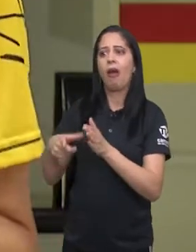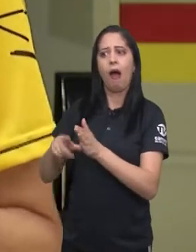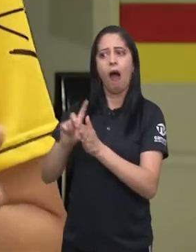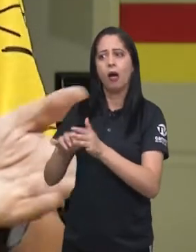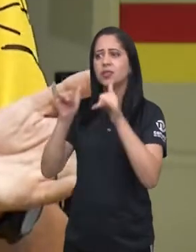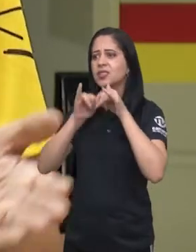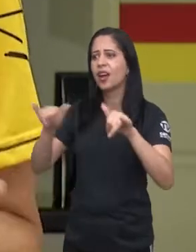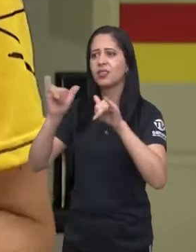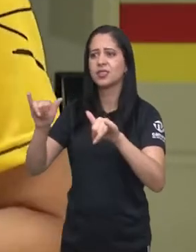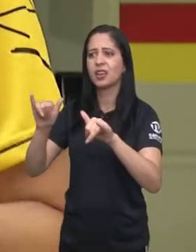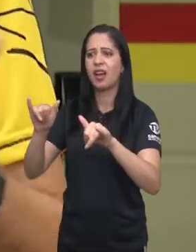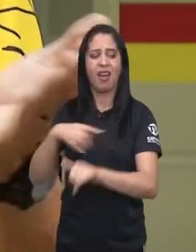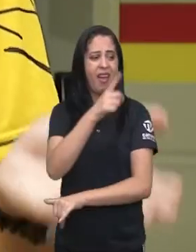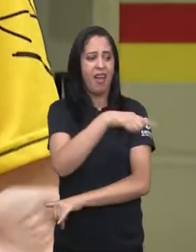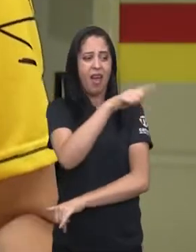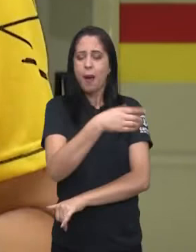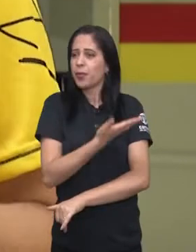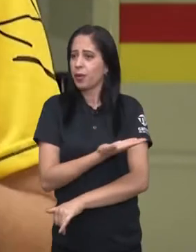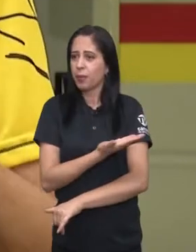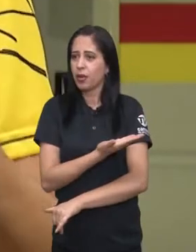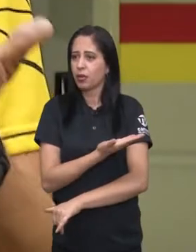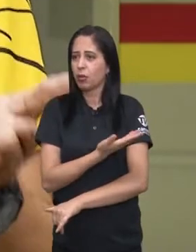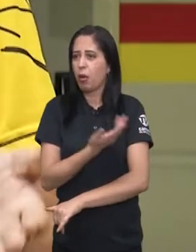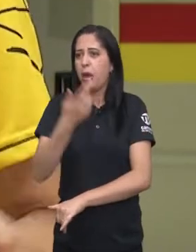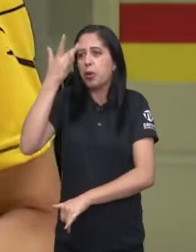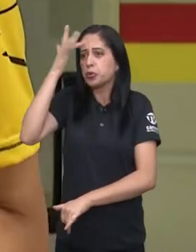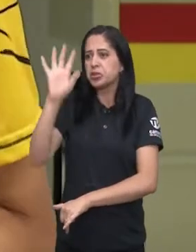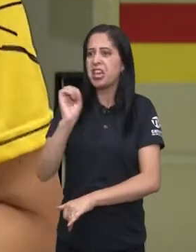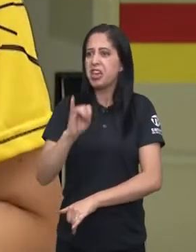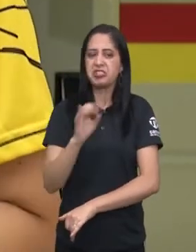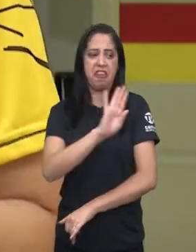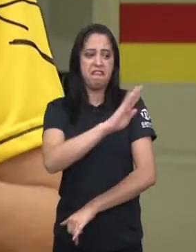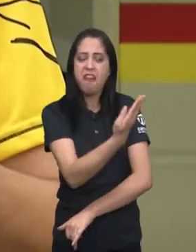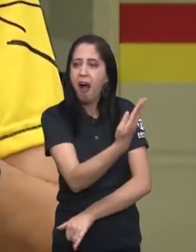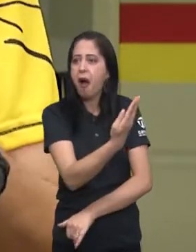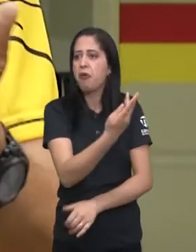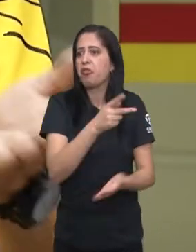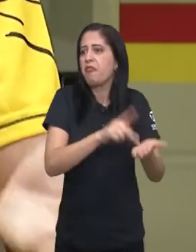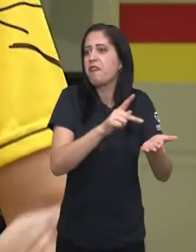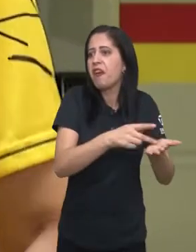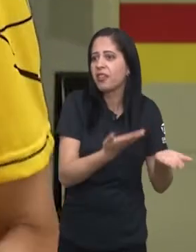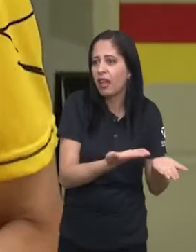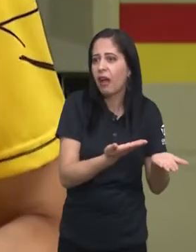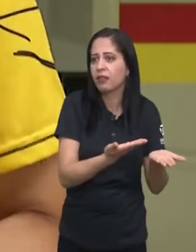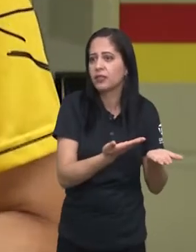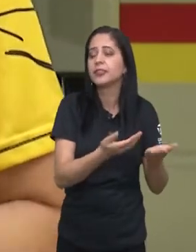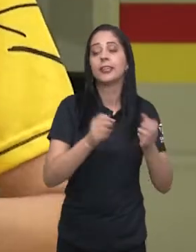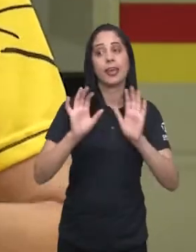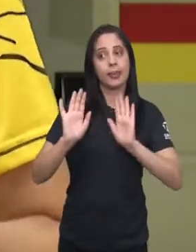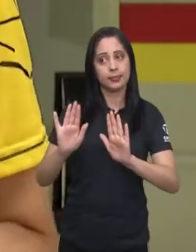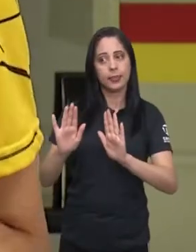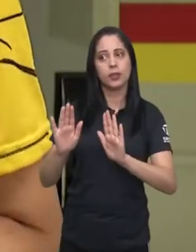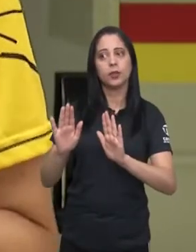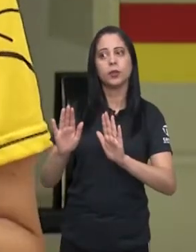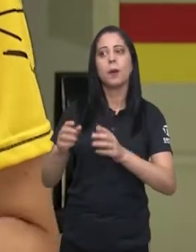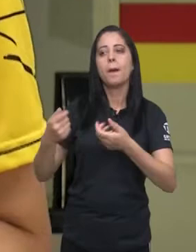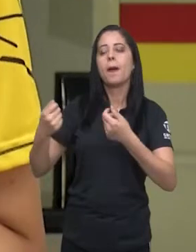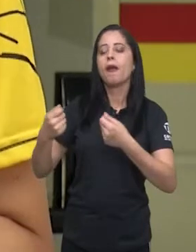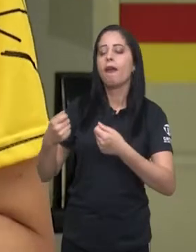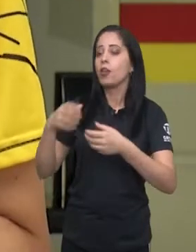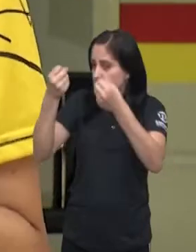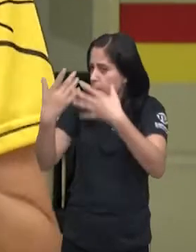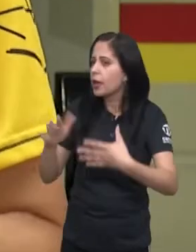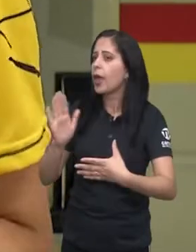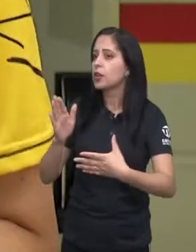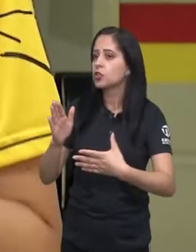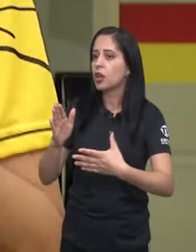porque primeiro de tudo inclusive não é regulamentado Nós não sabemos de onde que vem pode ter algo falsificado enfim é